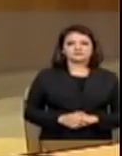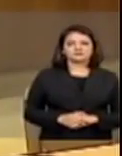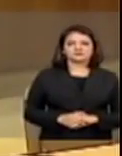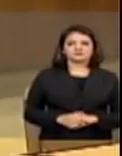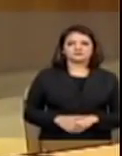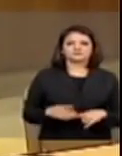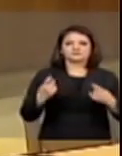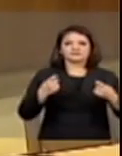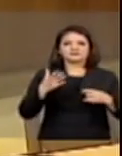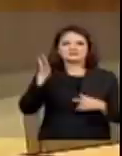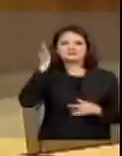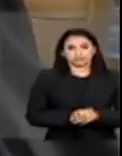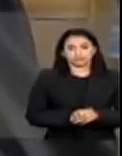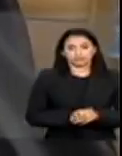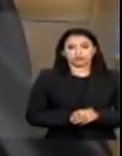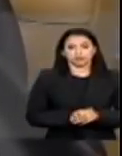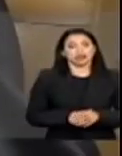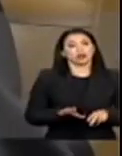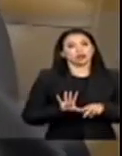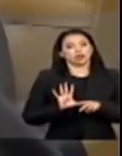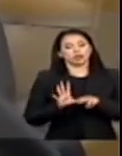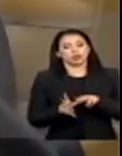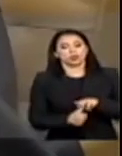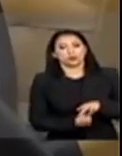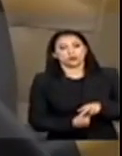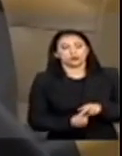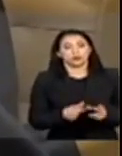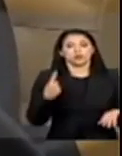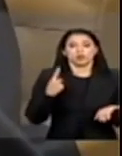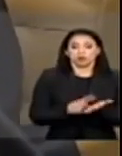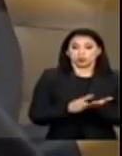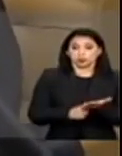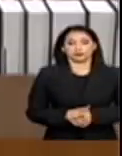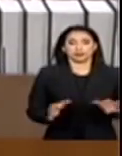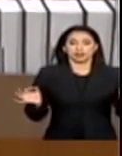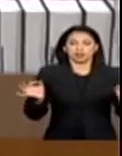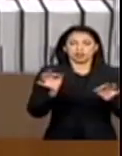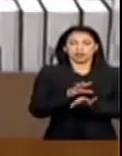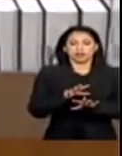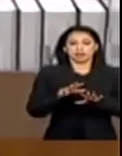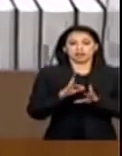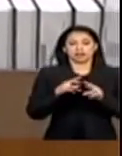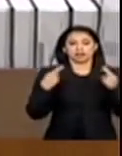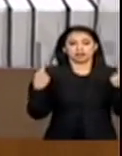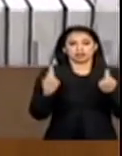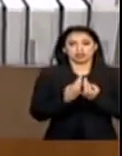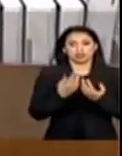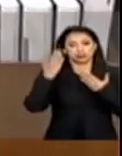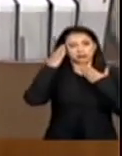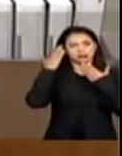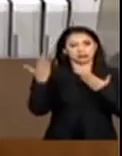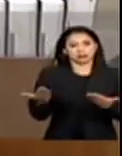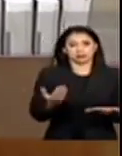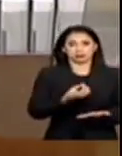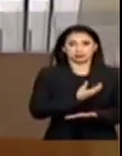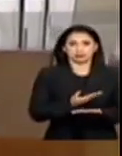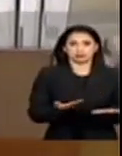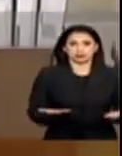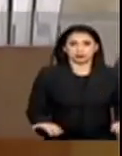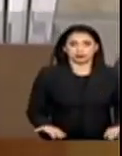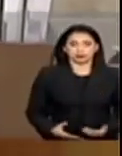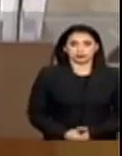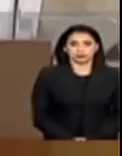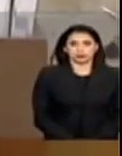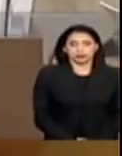o após os delatores foi aprovada no entanto o alcance desse feito e os detalhes de como isso será aplicado é que ficou para ser